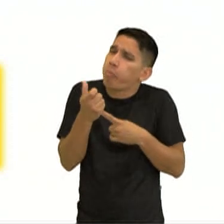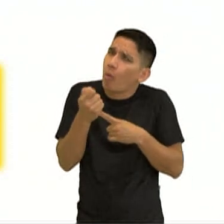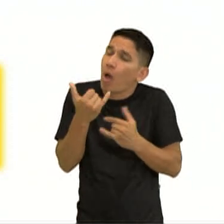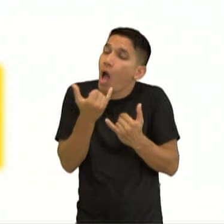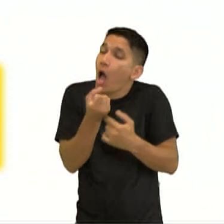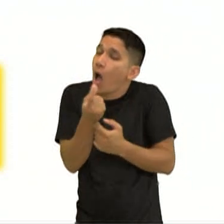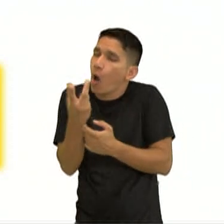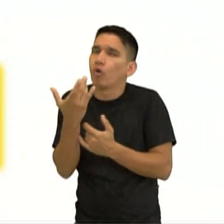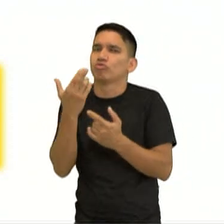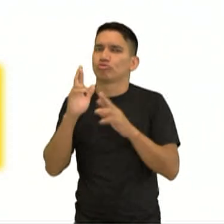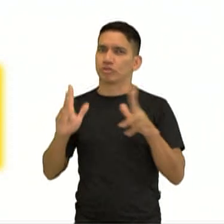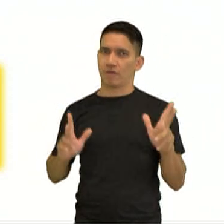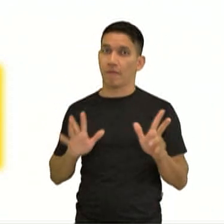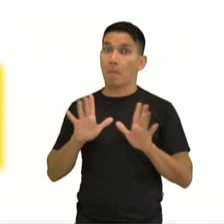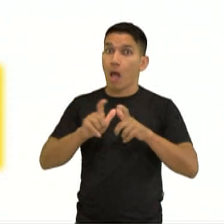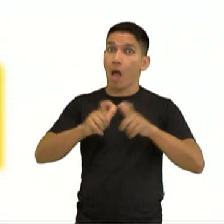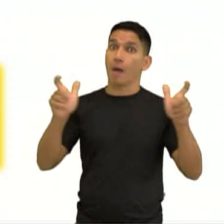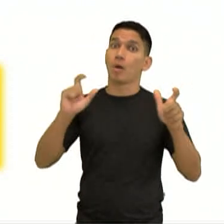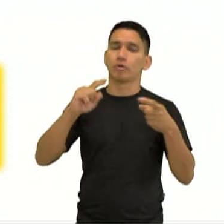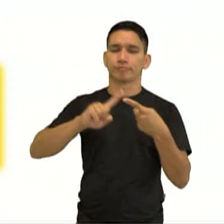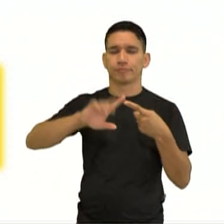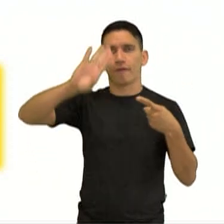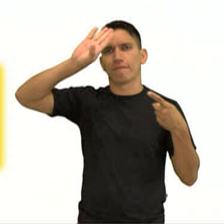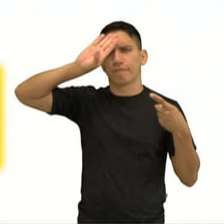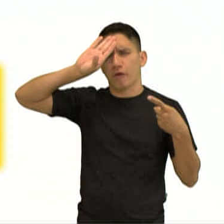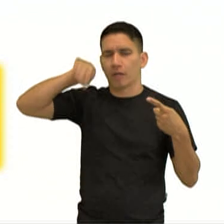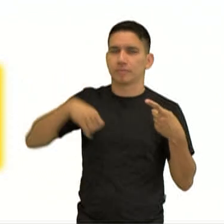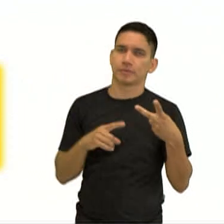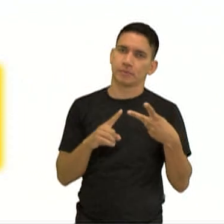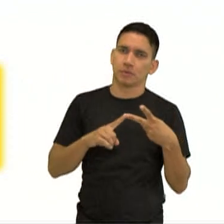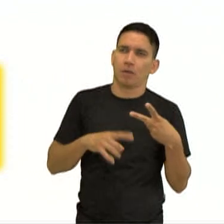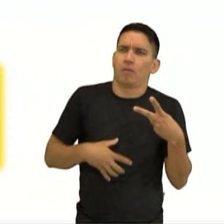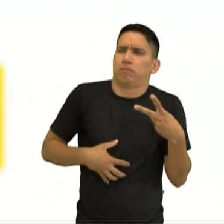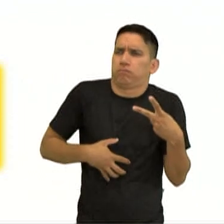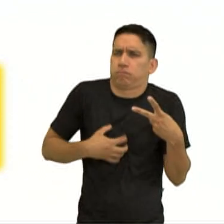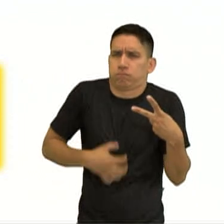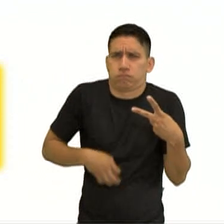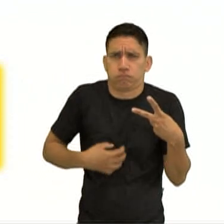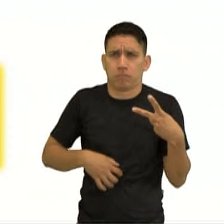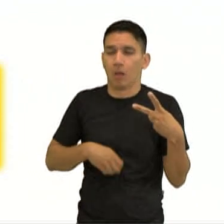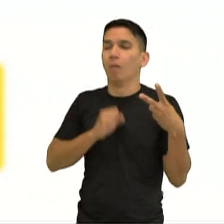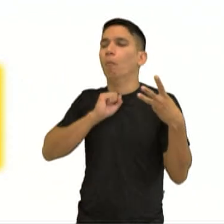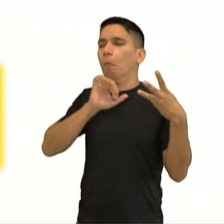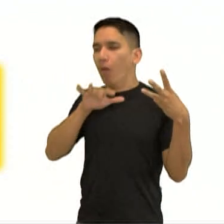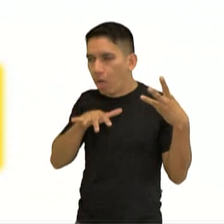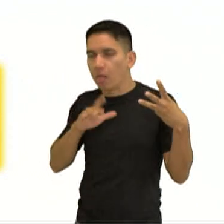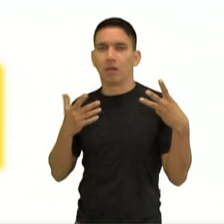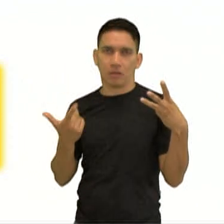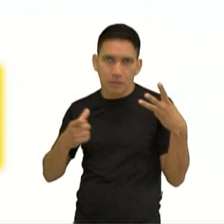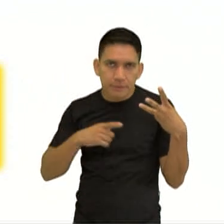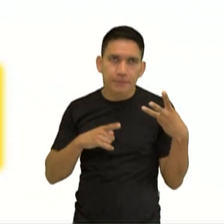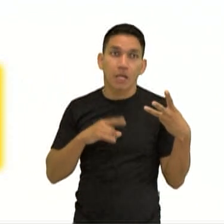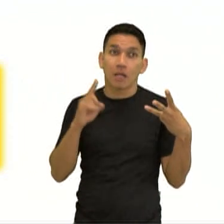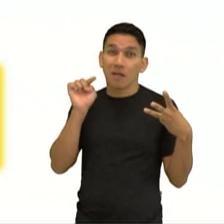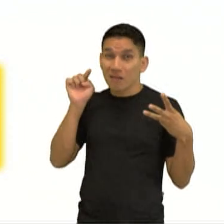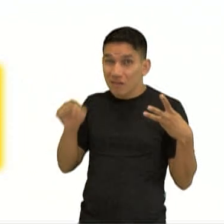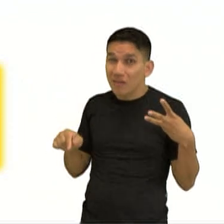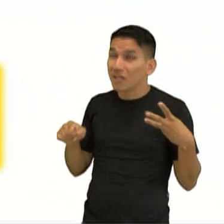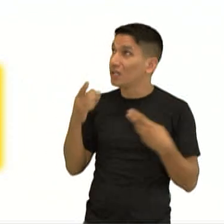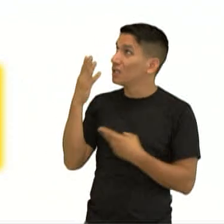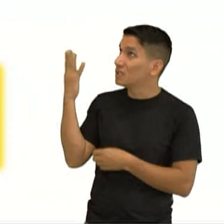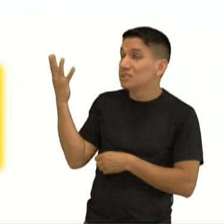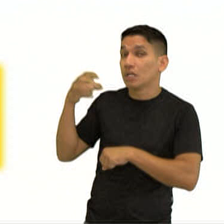mas a grande maioria nós vimos febre, enjoos, náusea, vômito. No caso,